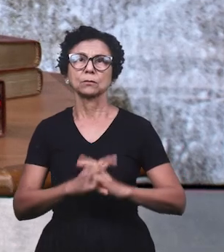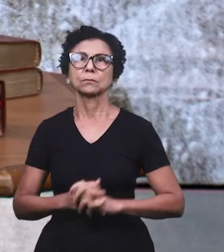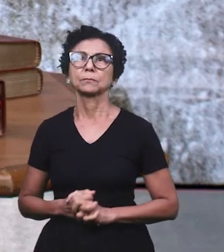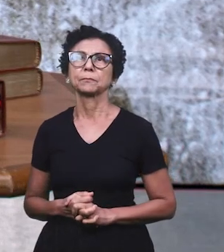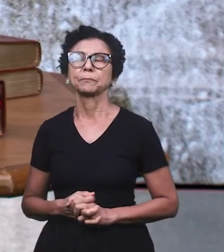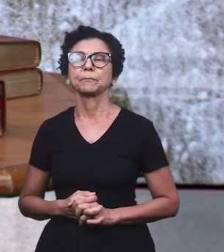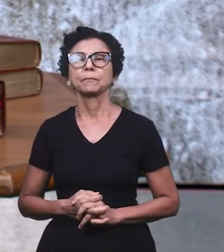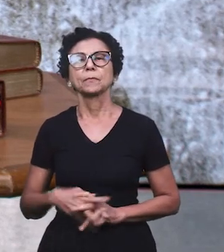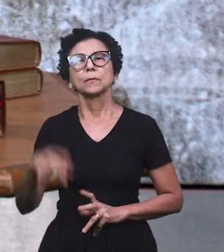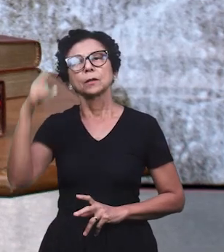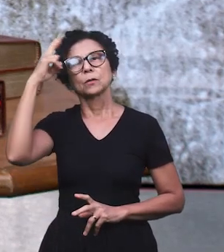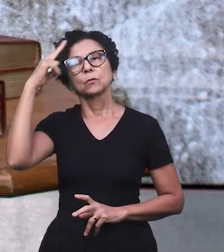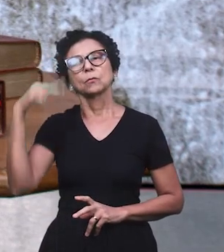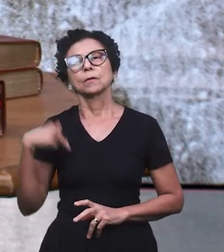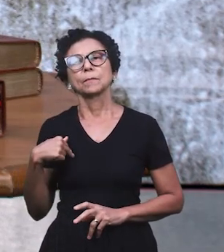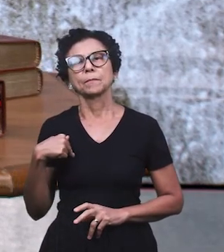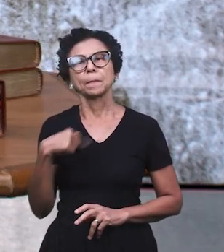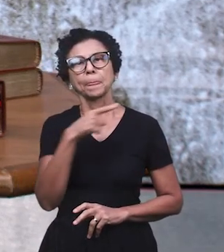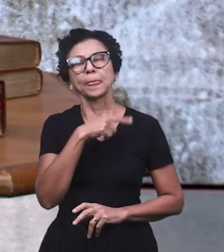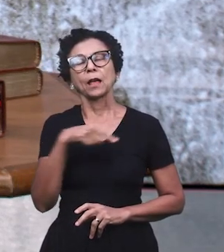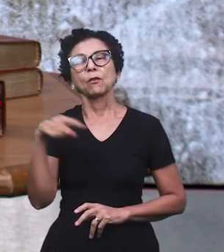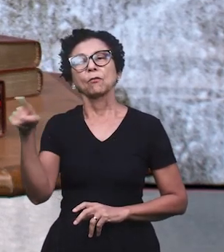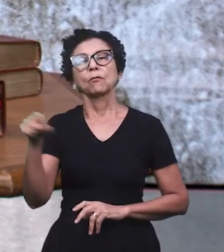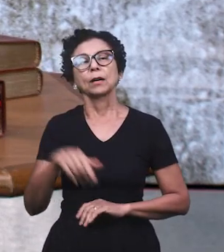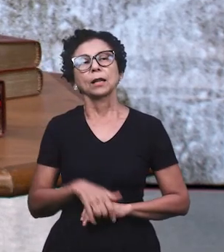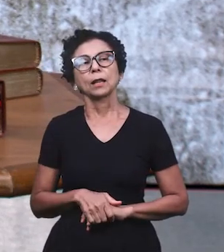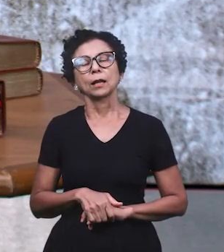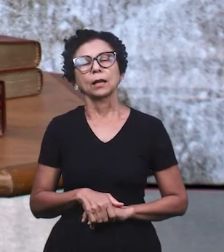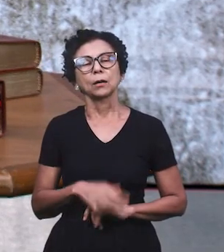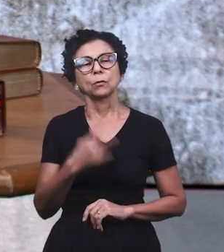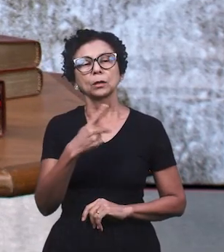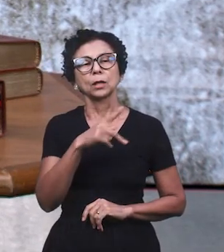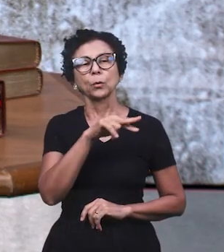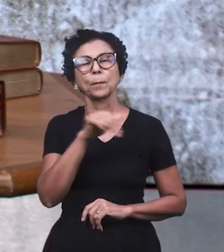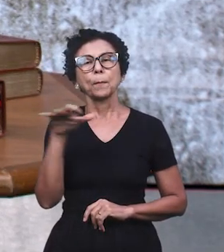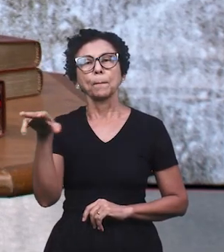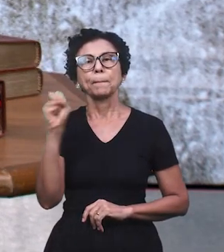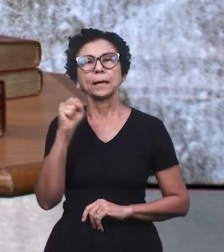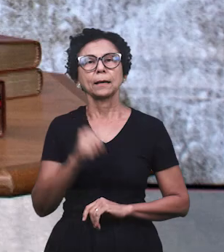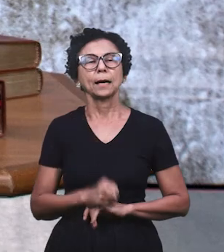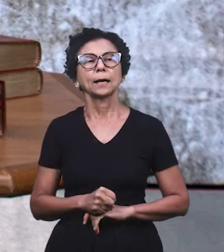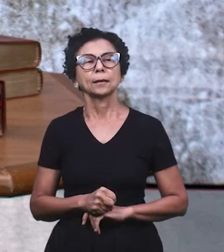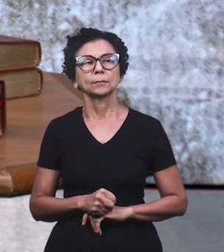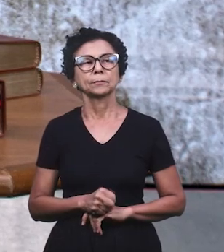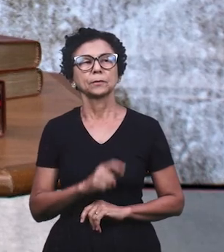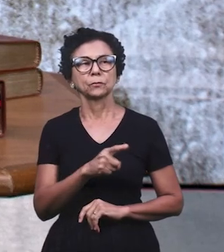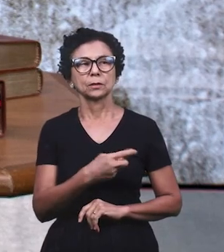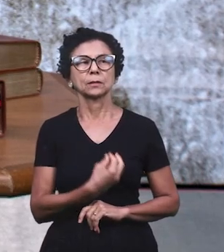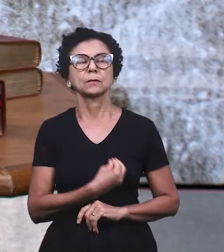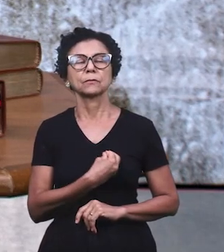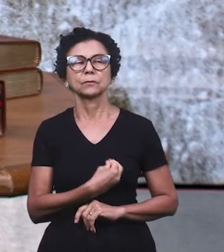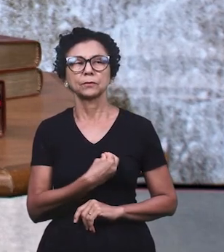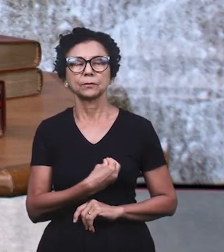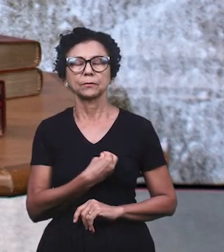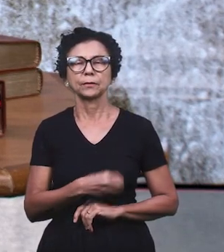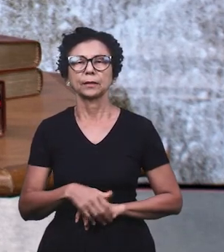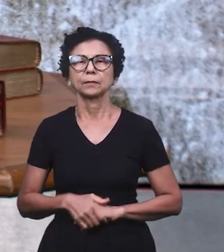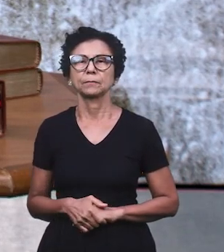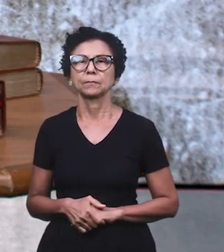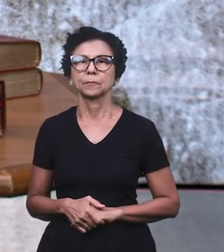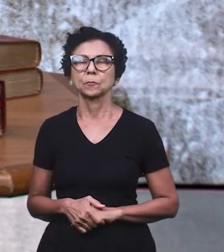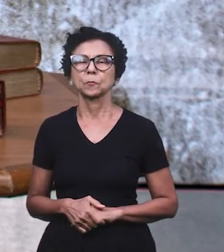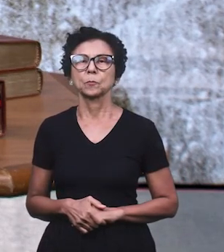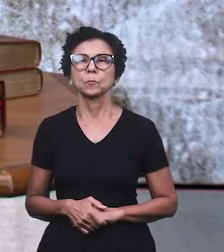e vivereis, porque eu temo a Deus. Se sois homens de retidão, que fique um de